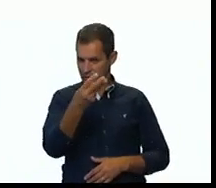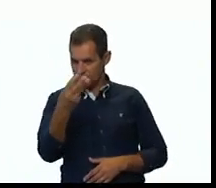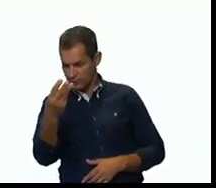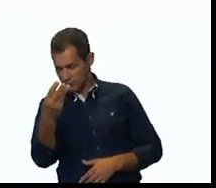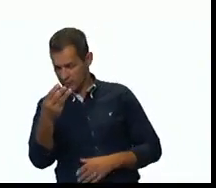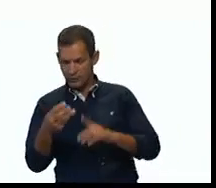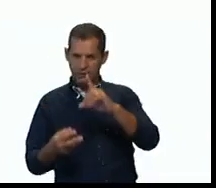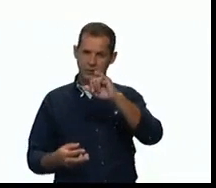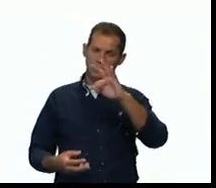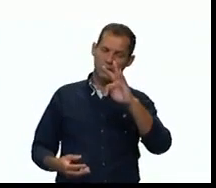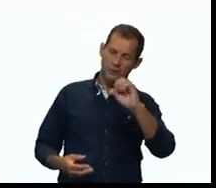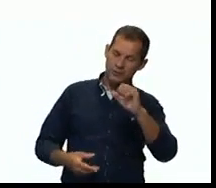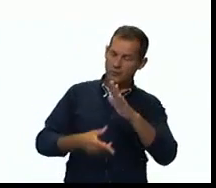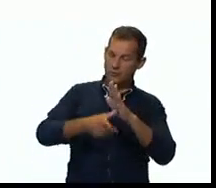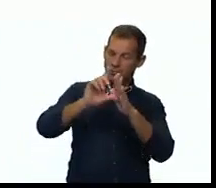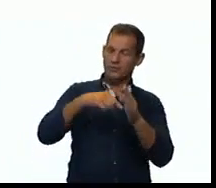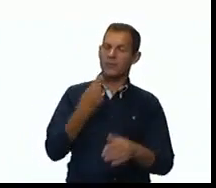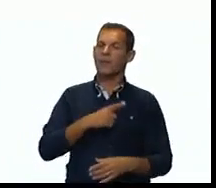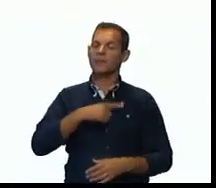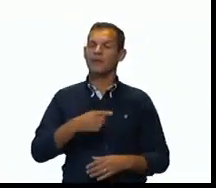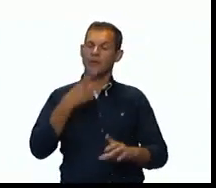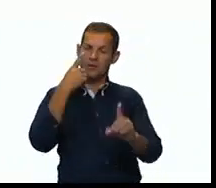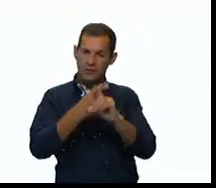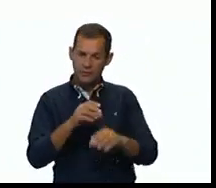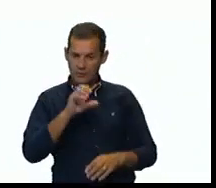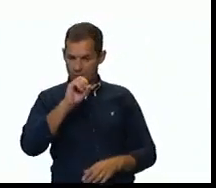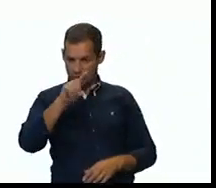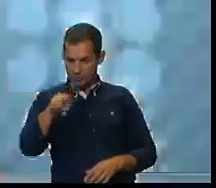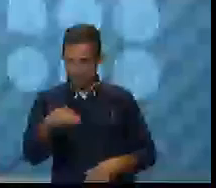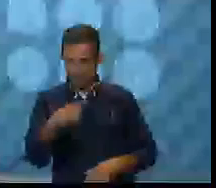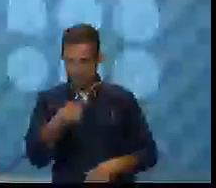0,63 litros. E anteriormente a gente tinha encontrado